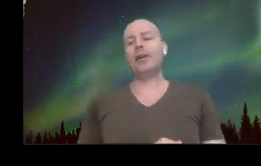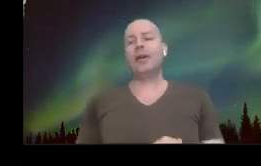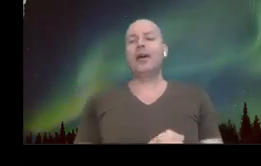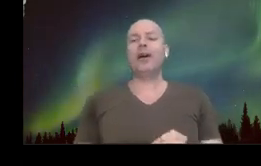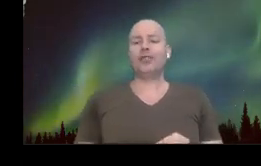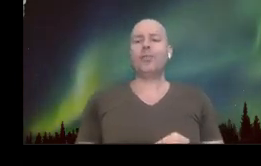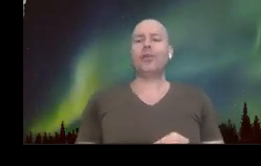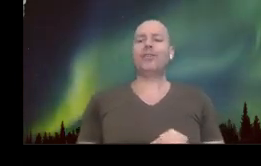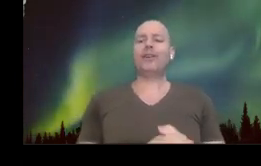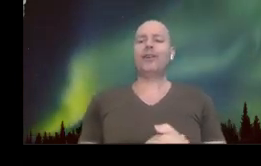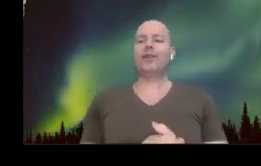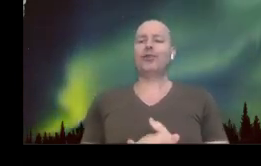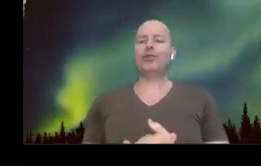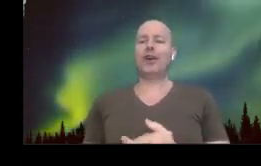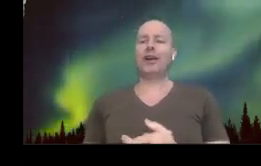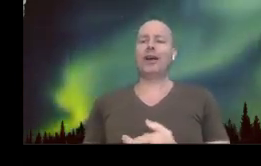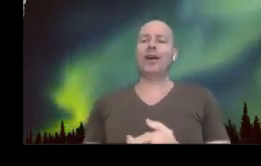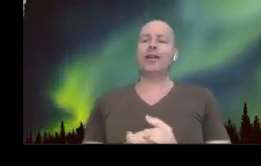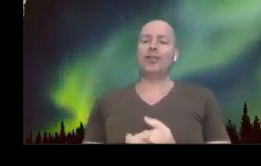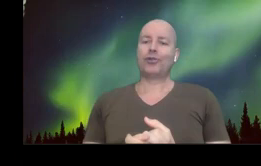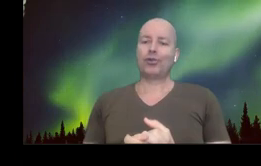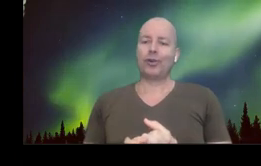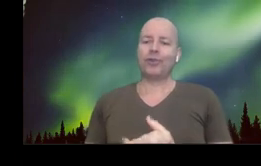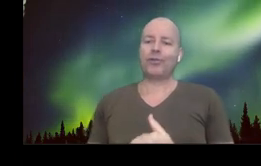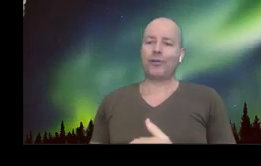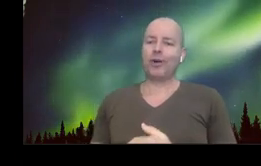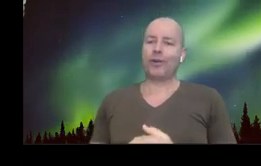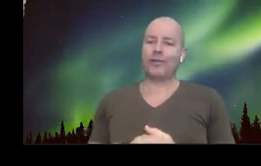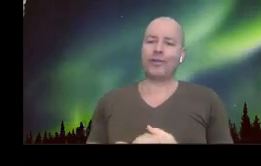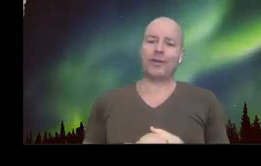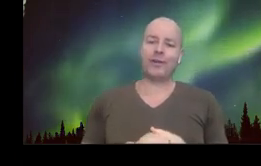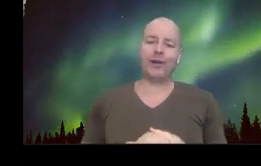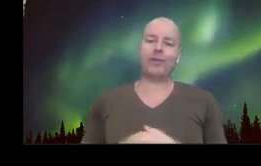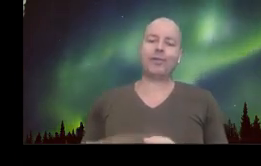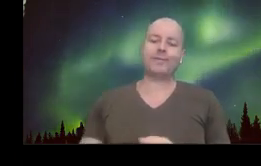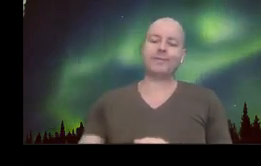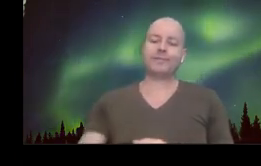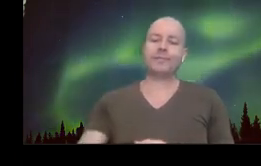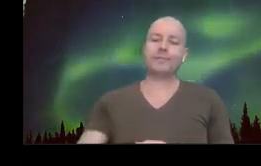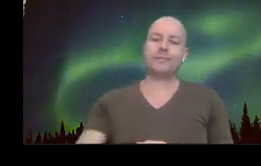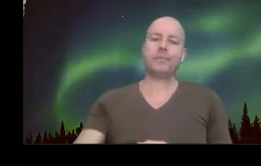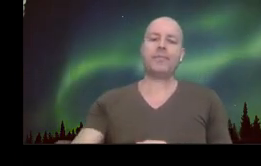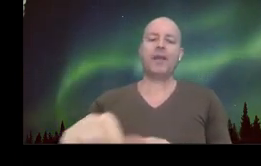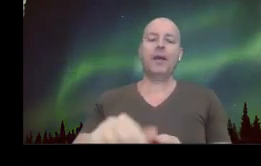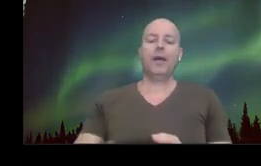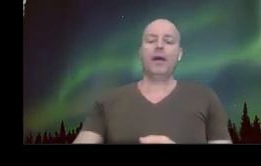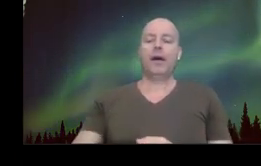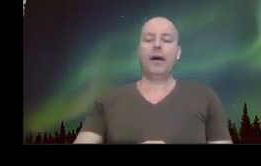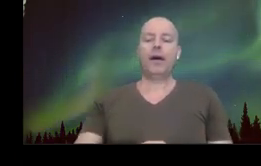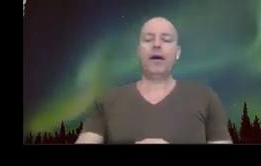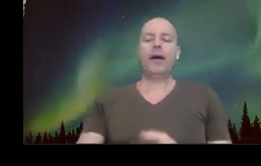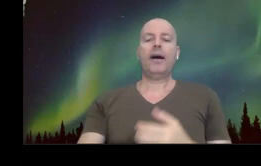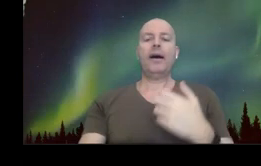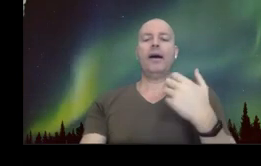claro que a gente pode dizer que isso gera discussões fervorosas, tá certo?